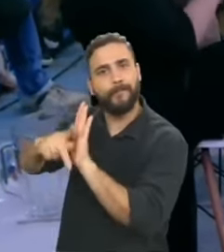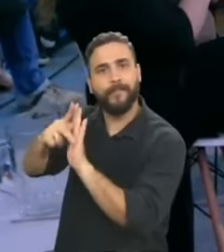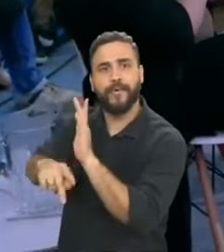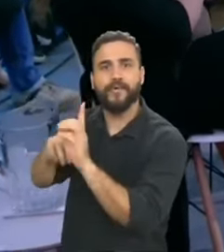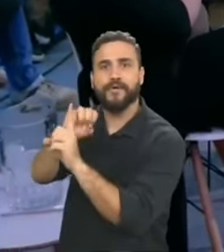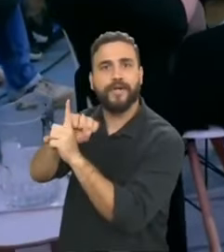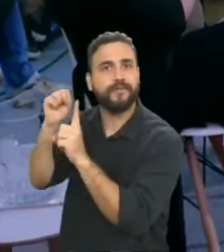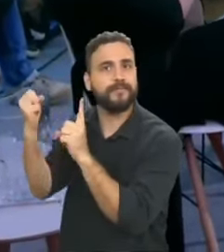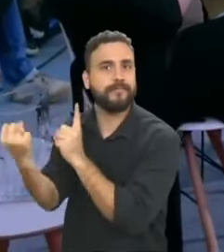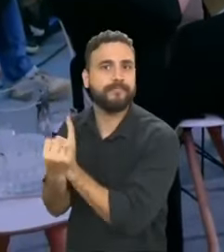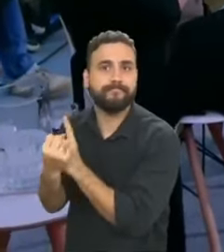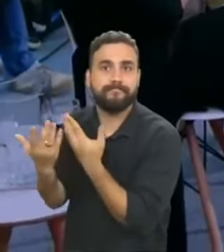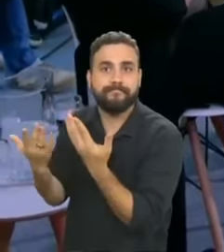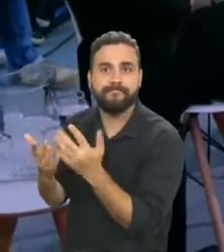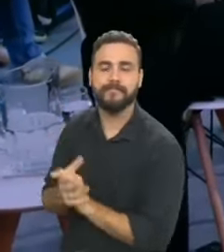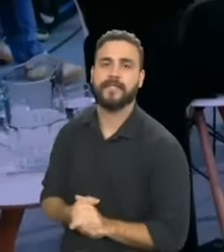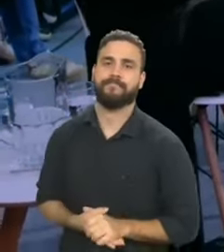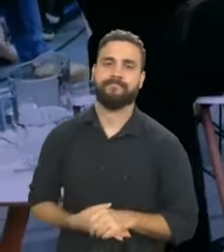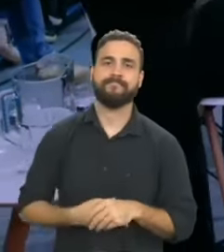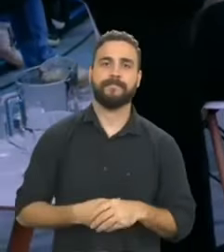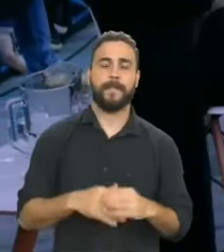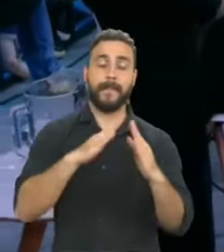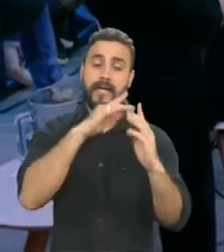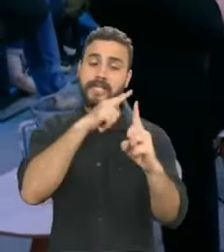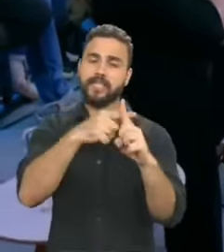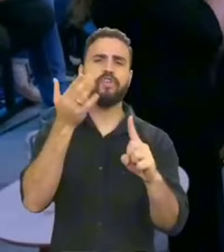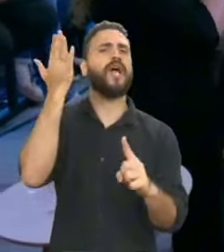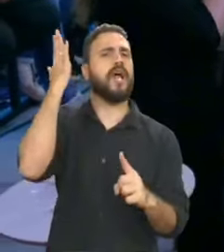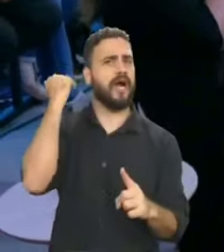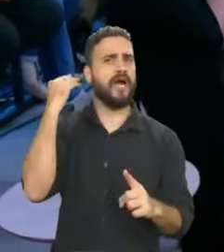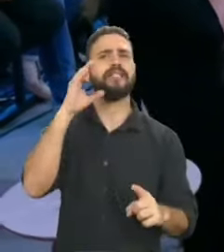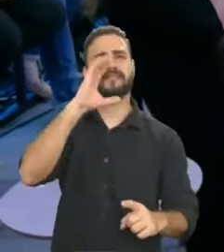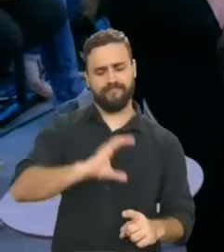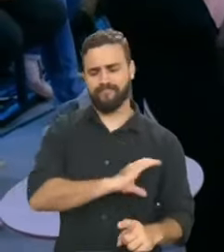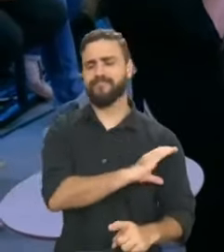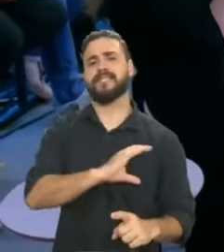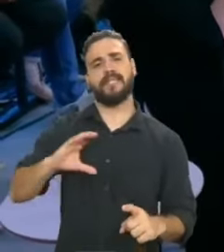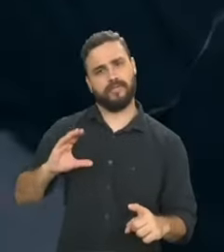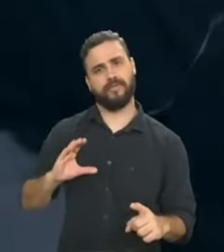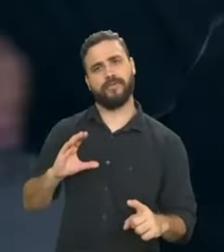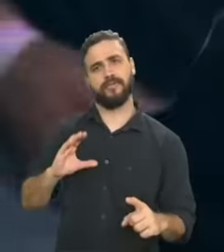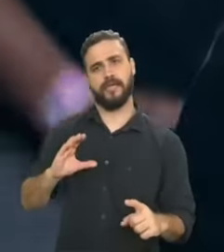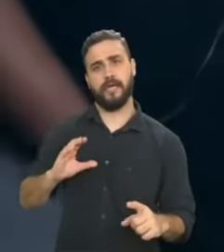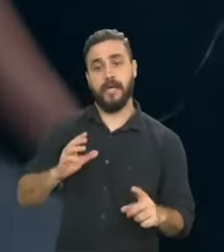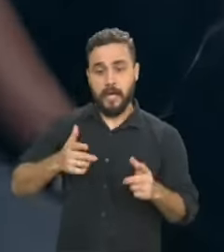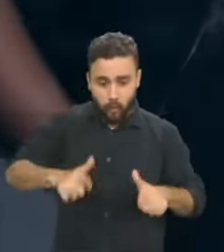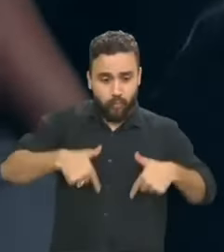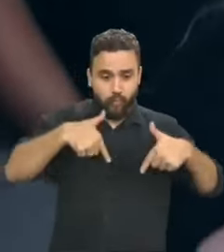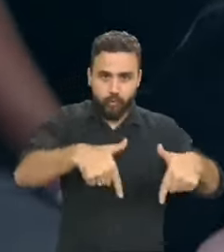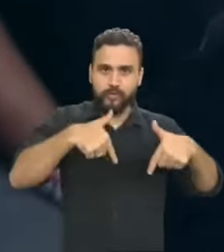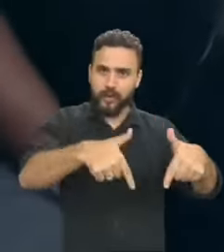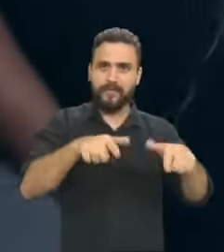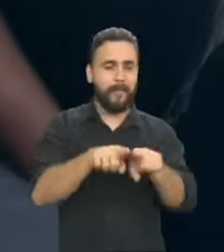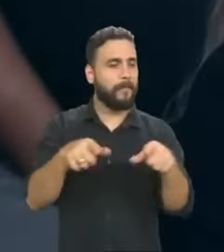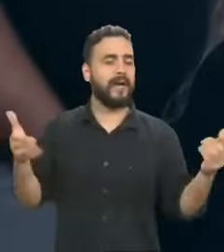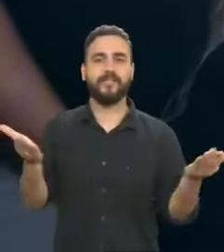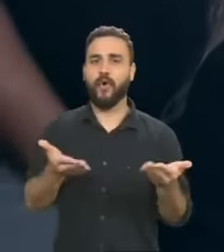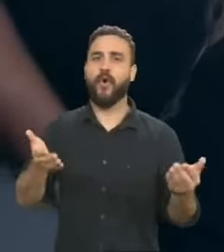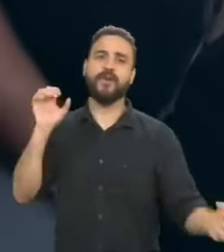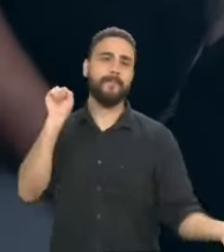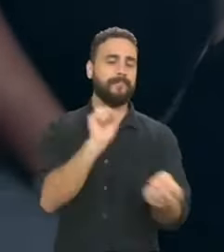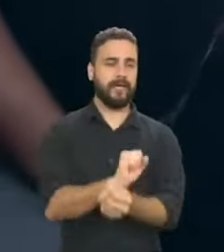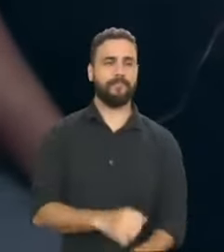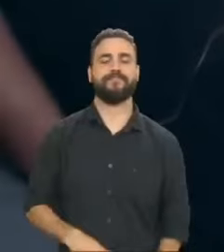mais o evangelho. Como a Igreja Católica já fez isso, eu queria deixar assim um parênteses, por favor, vamos